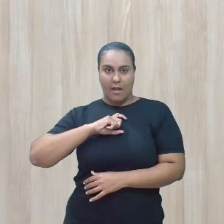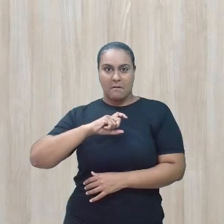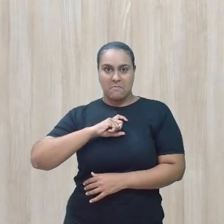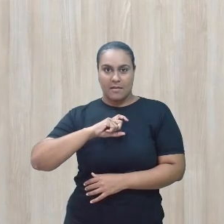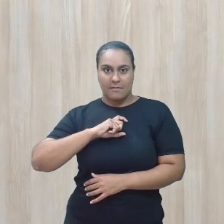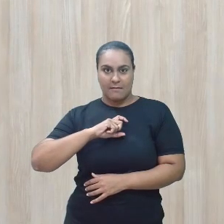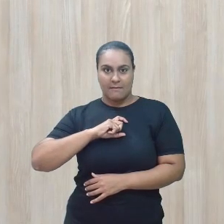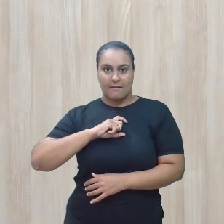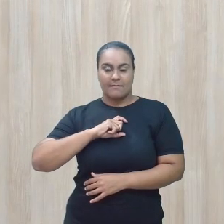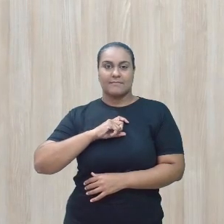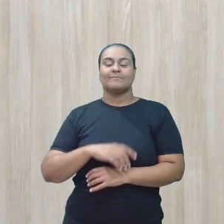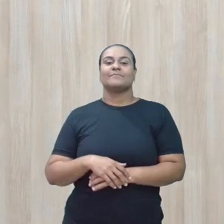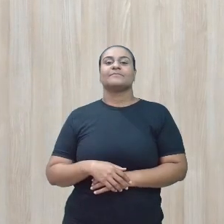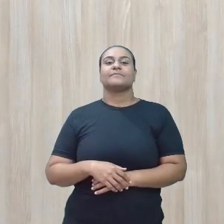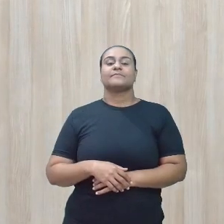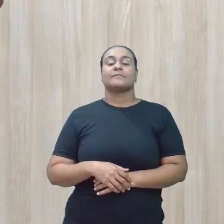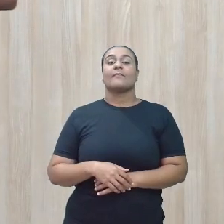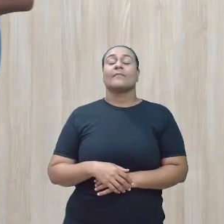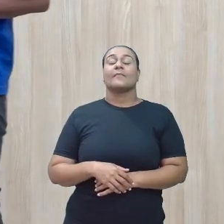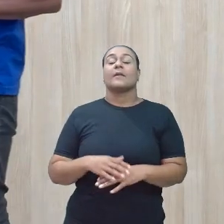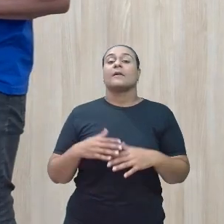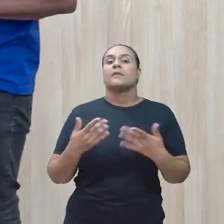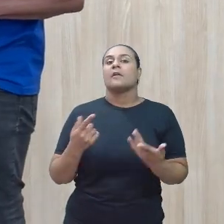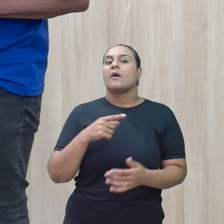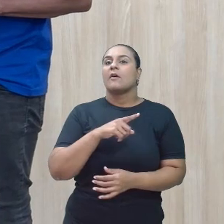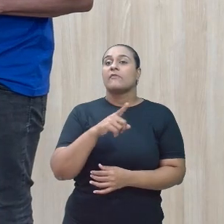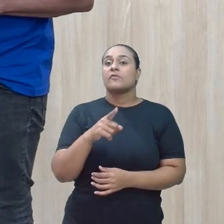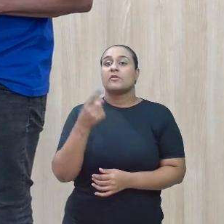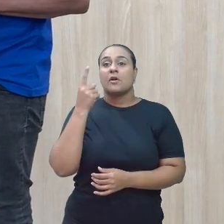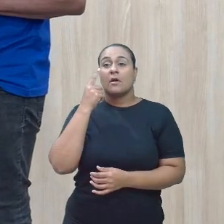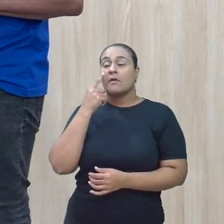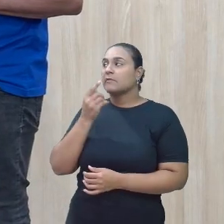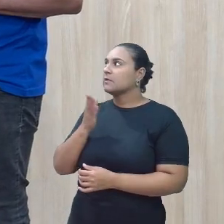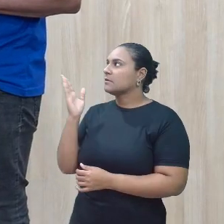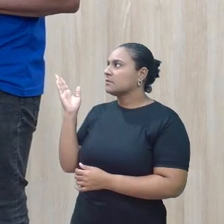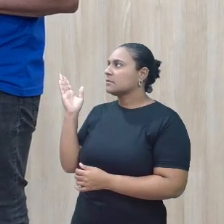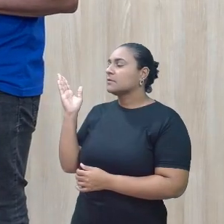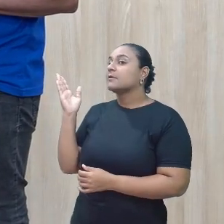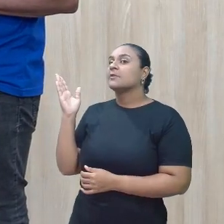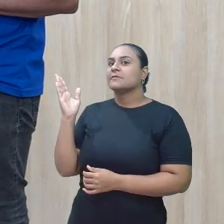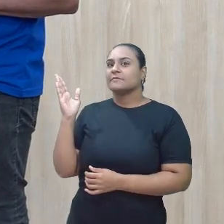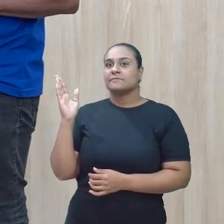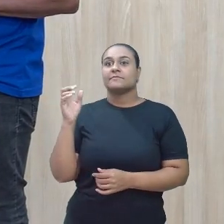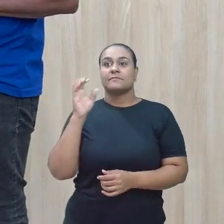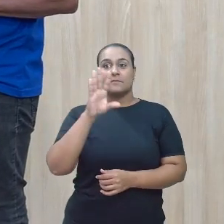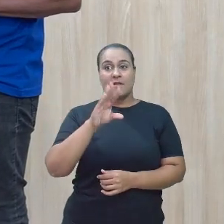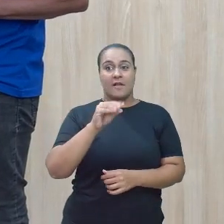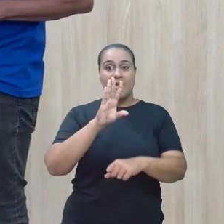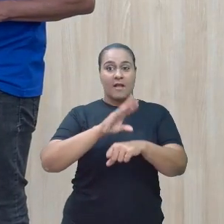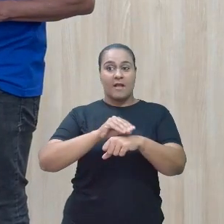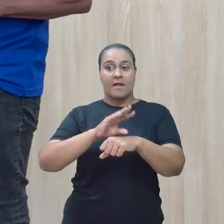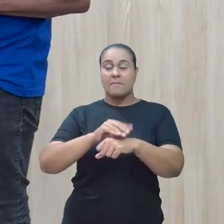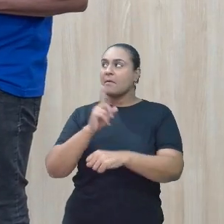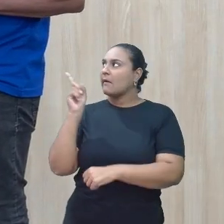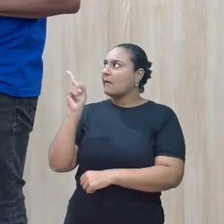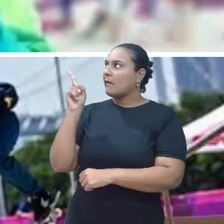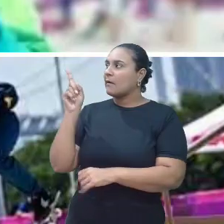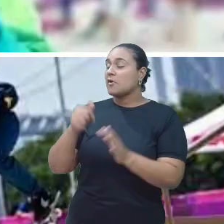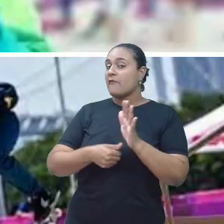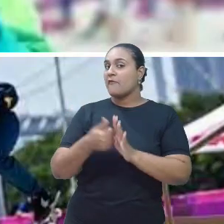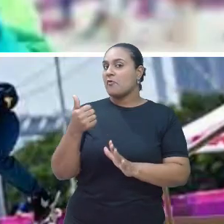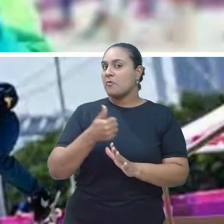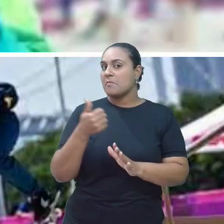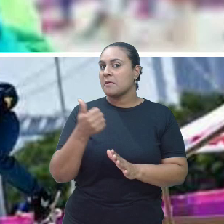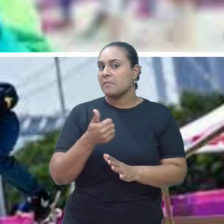viram e o nosso skatista lá. Mas vocês estão até vendo aqui, olha, a questão deles aqui, a foto dele aqui, foi o primeiro que